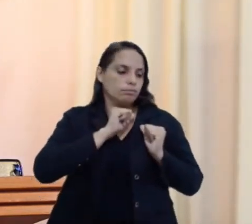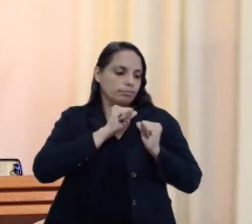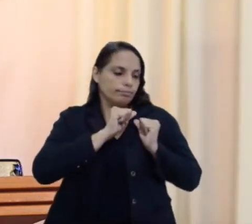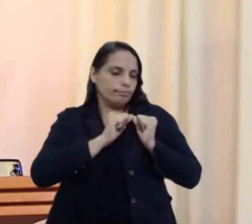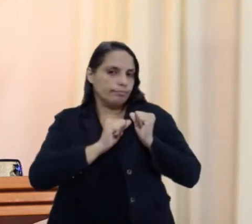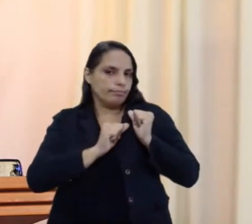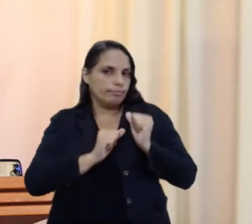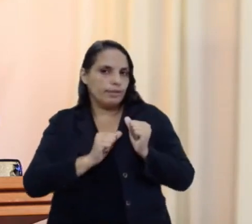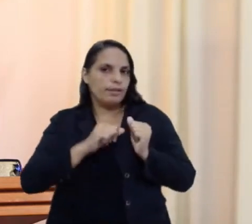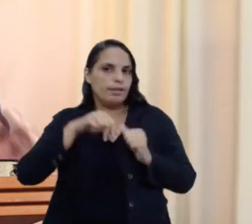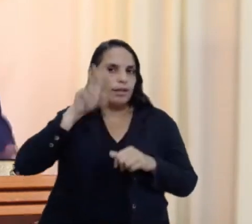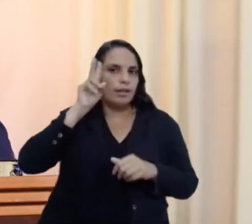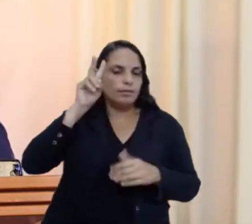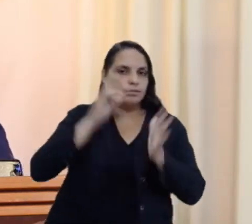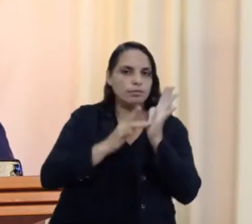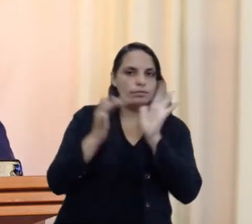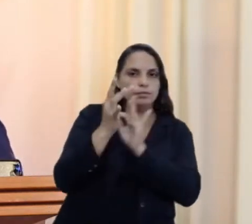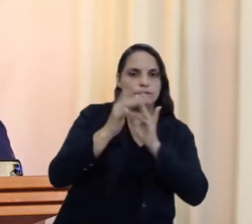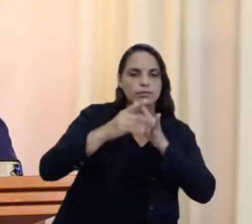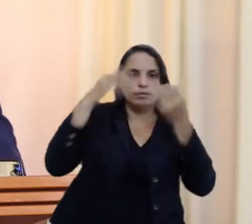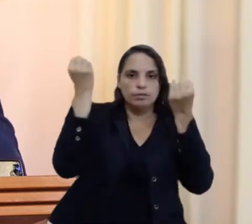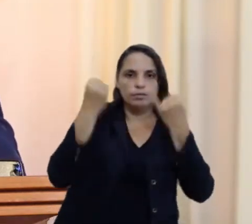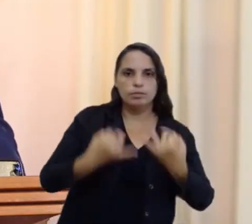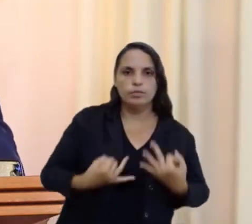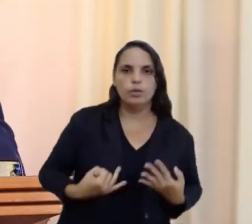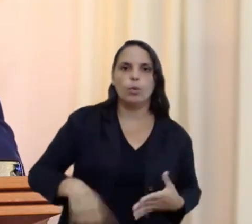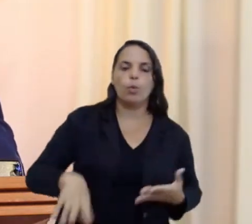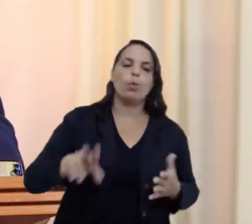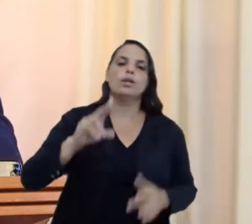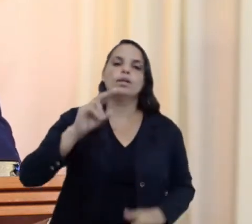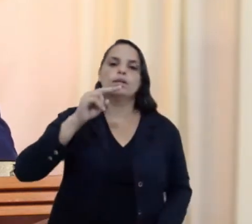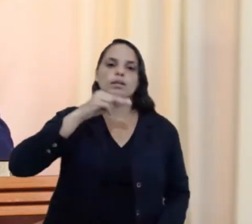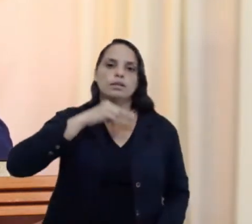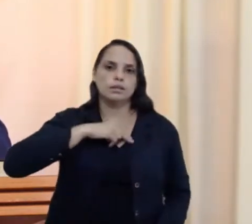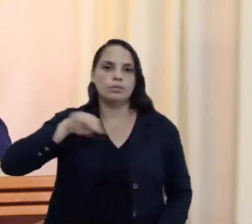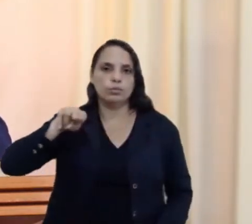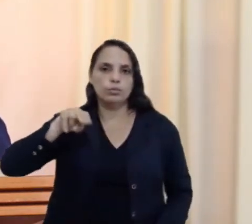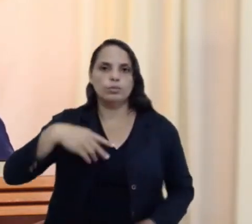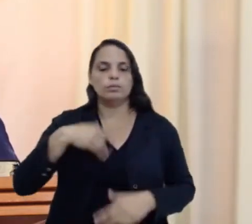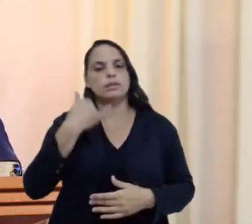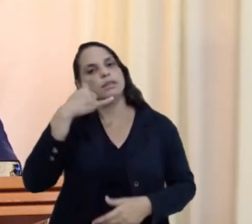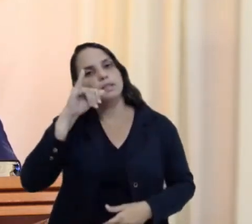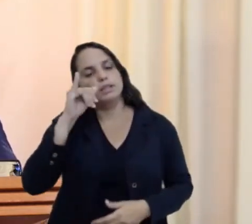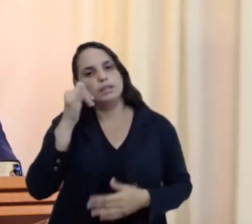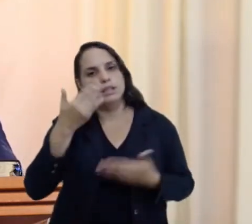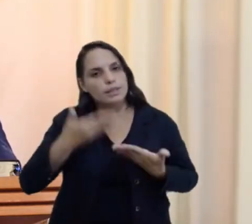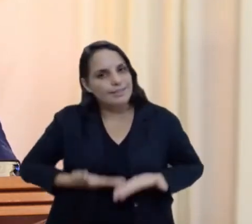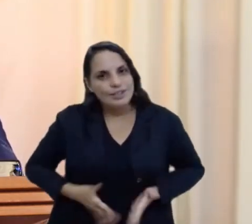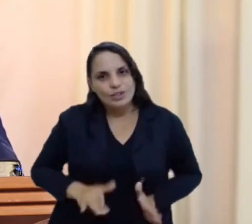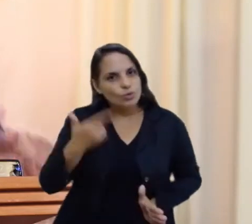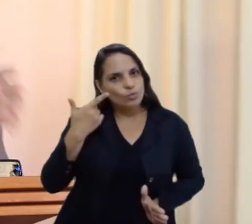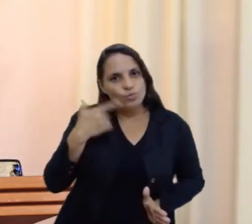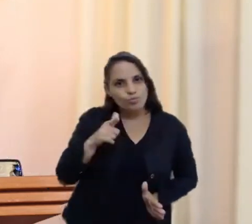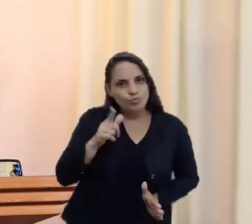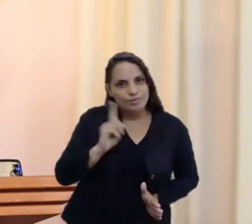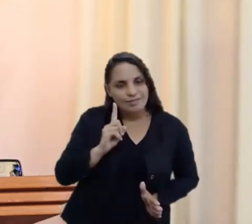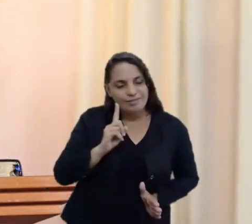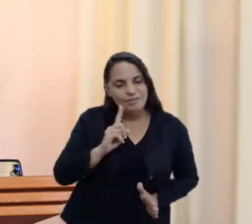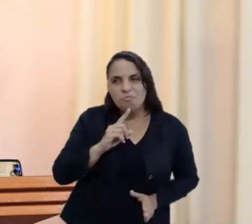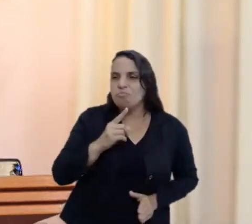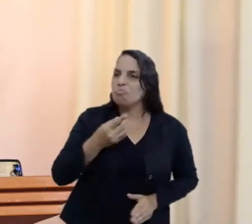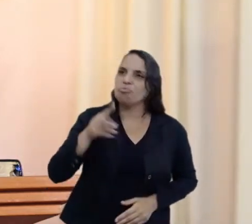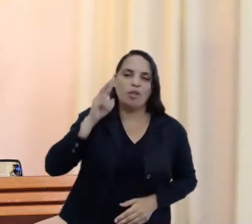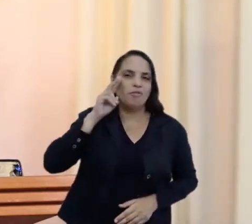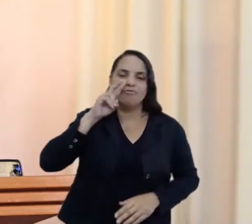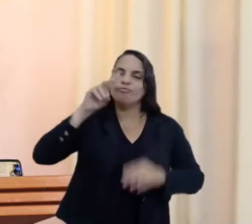disse a Nicodemos: se você, Nicodemo, não nascer de novo, não pode ver o reino de Deus. Mas quem produz